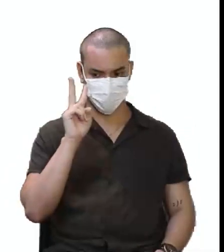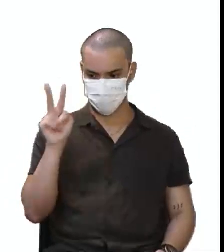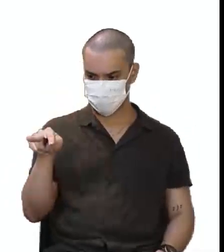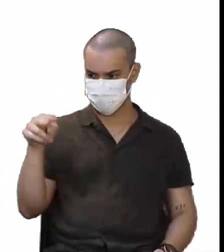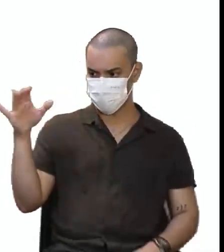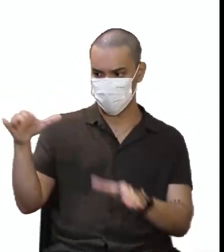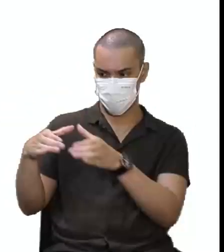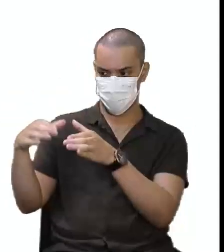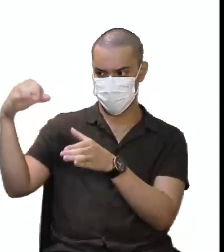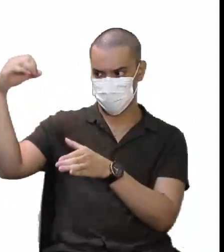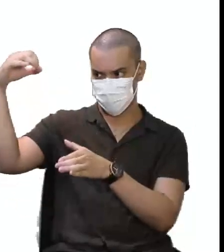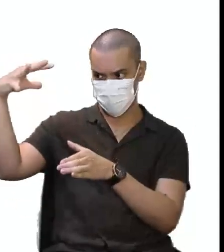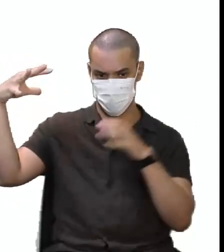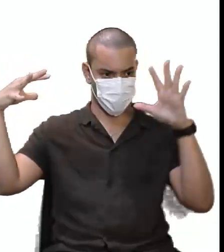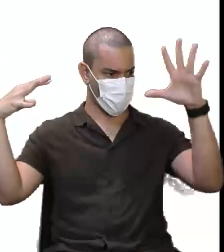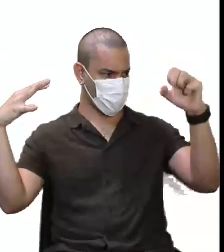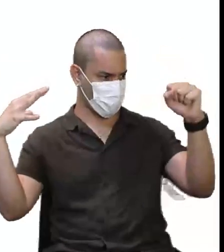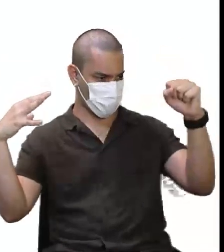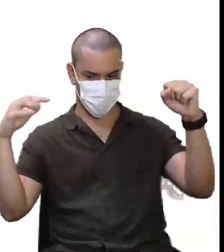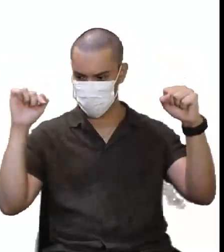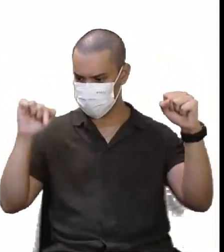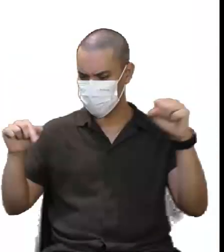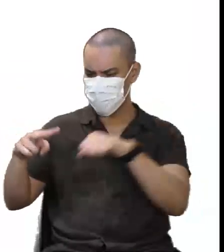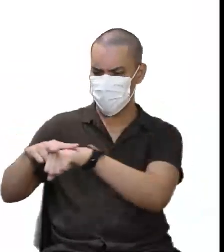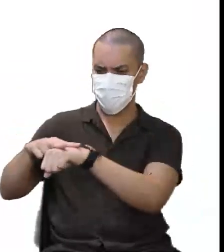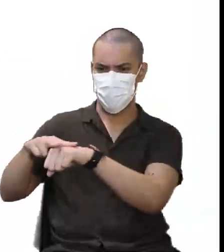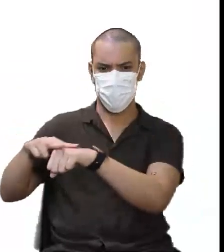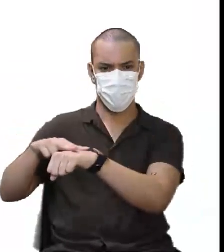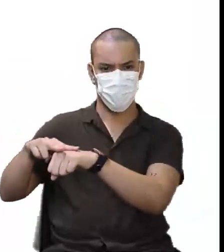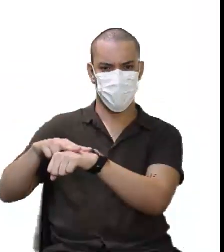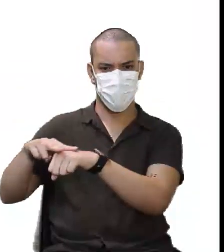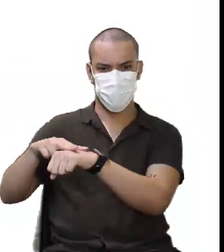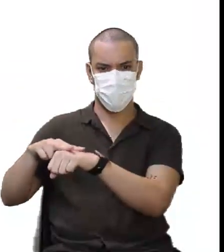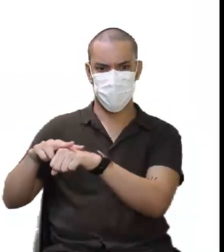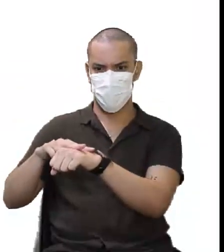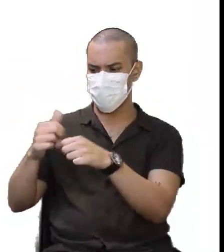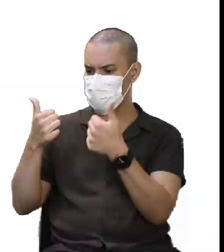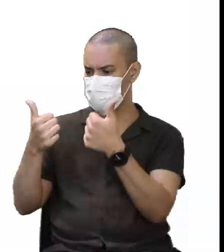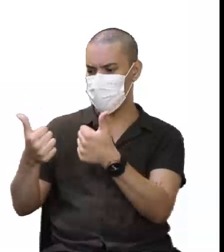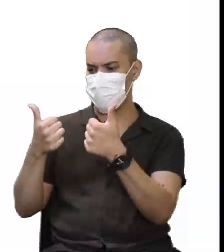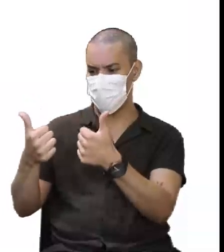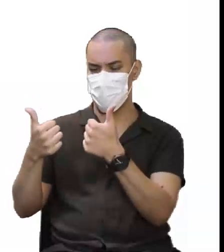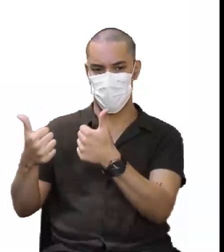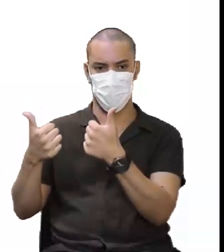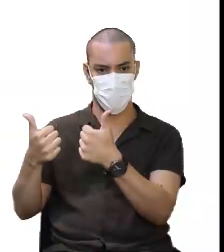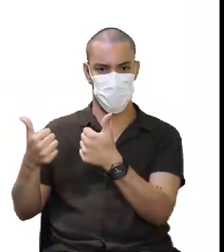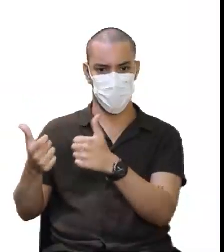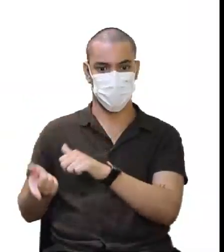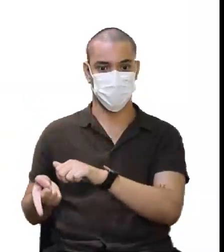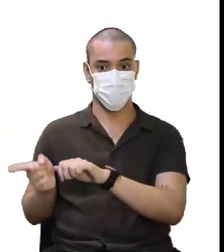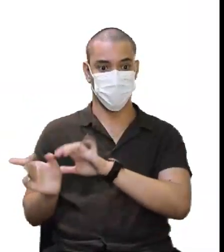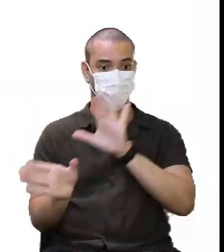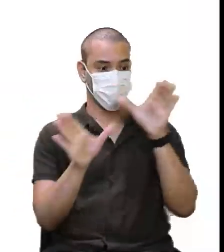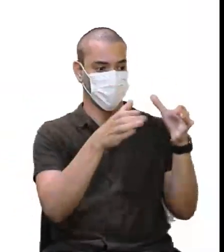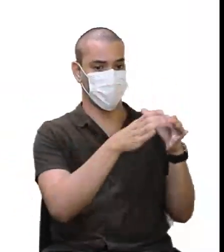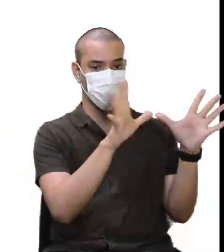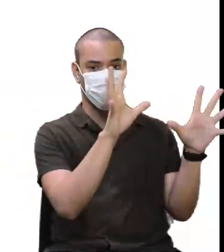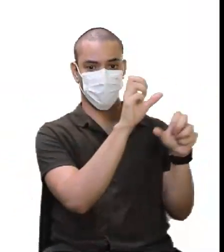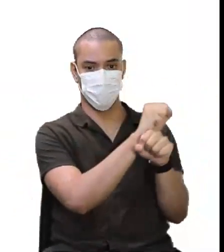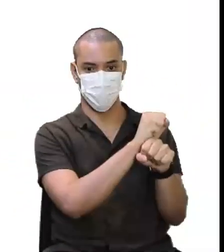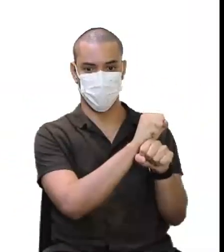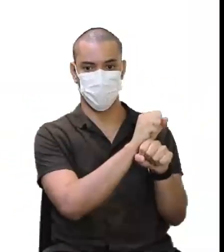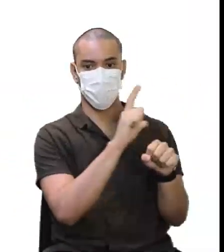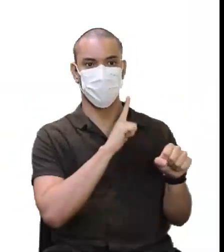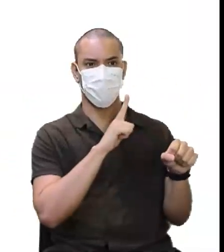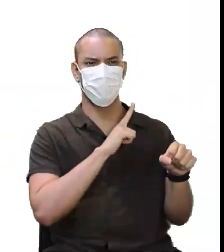à luz apresentava as folhas verdes como quem? A planta original. E o grupo cultivado no escuro apresentava